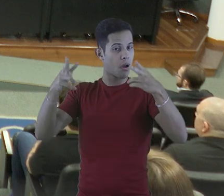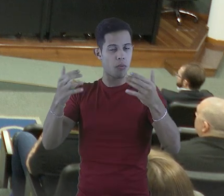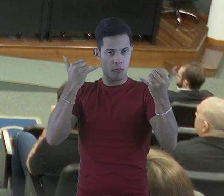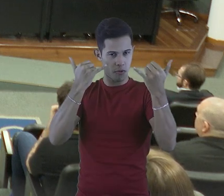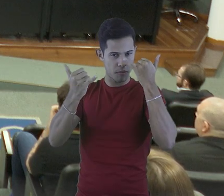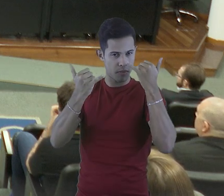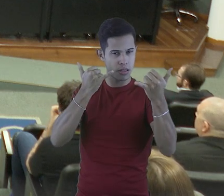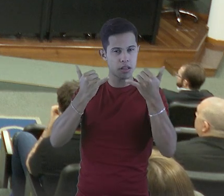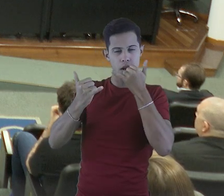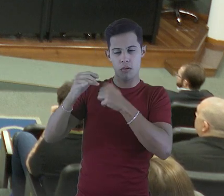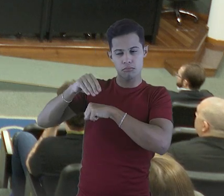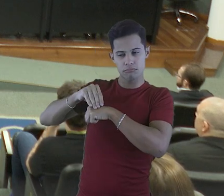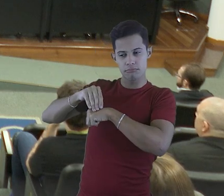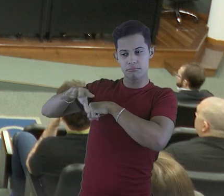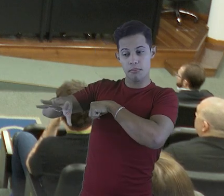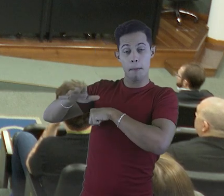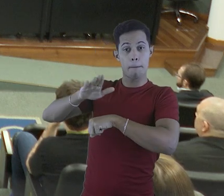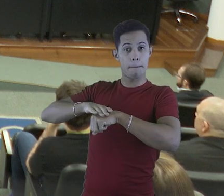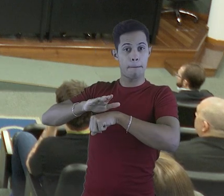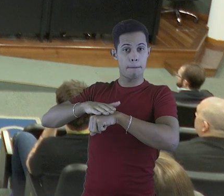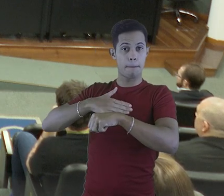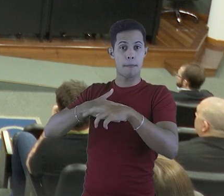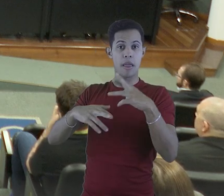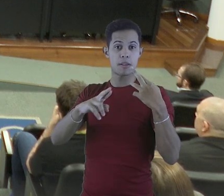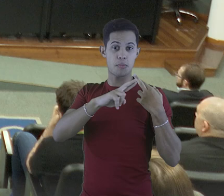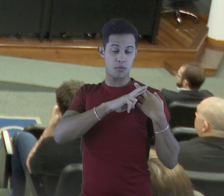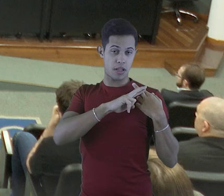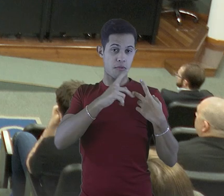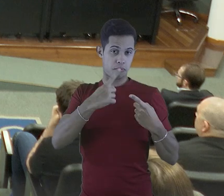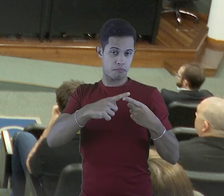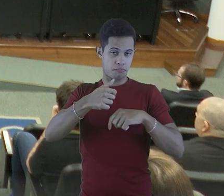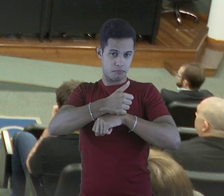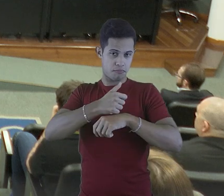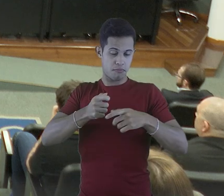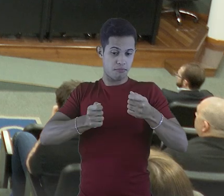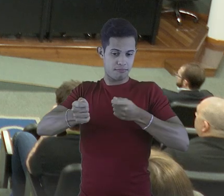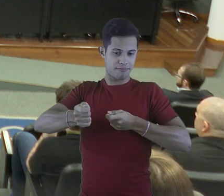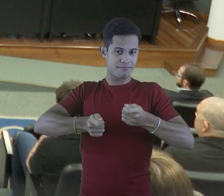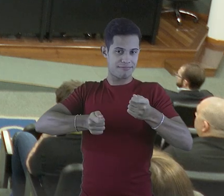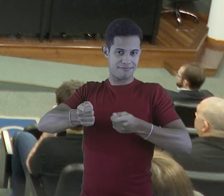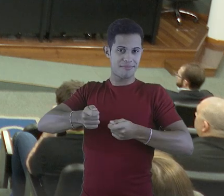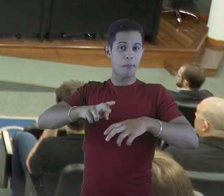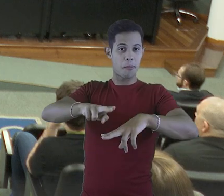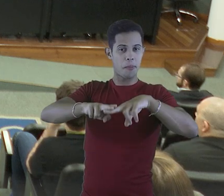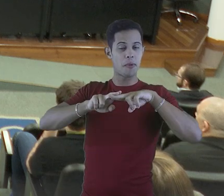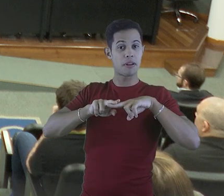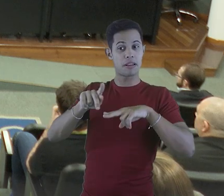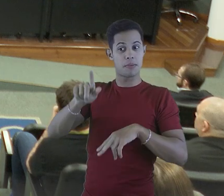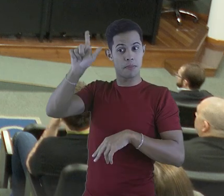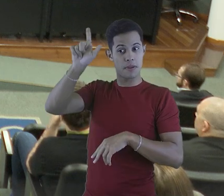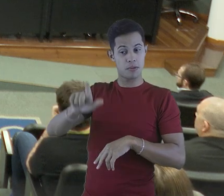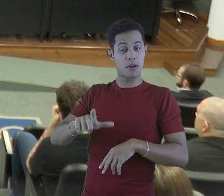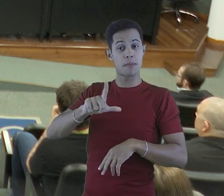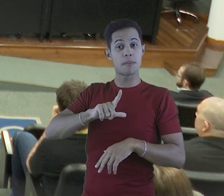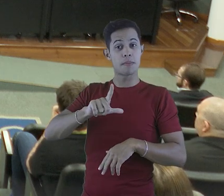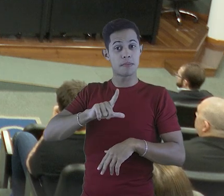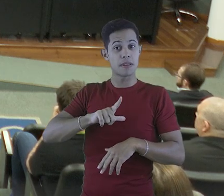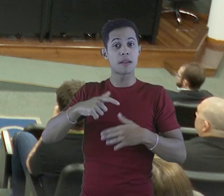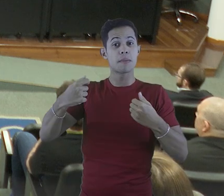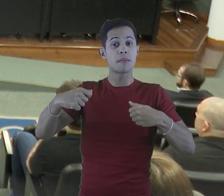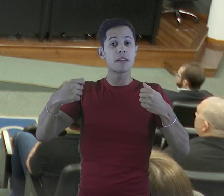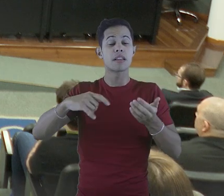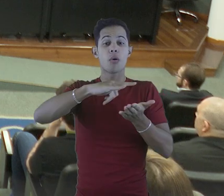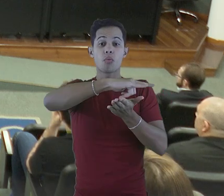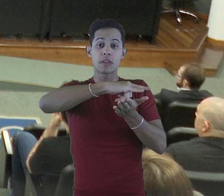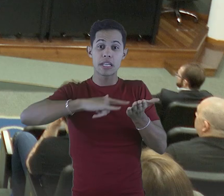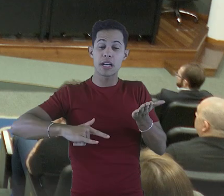importante quanto o meu uma informação que eu sou responsável como controlador então essa pessoa tem que